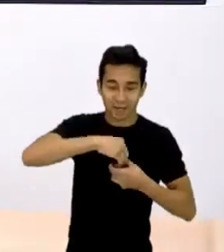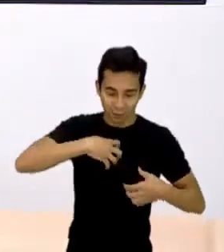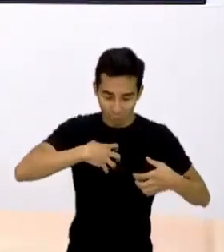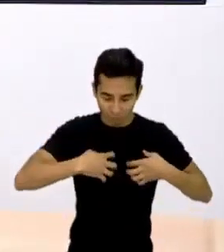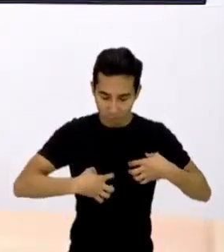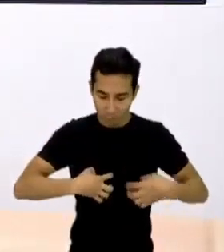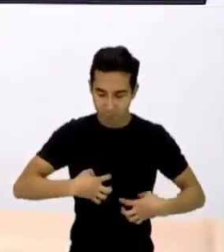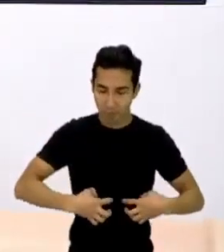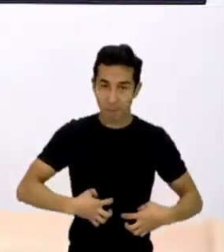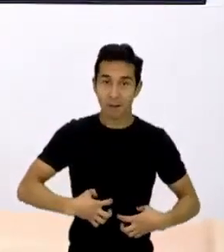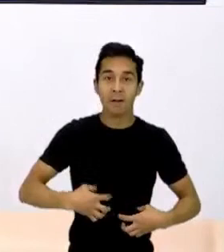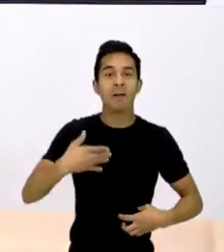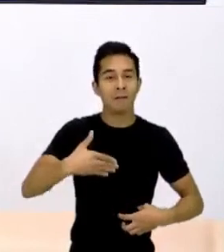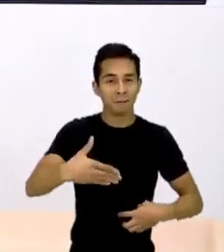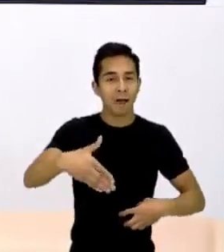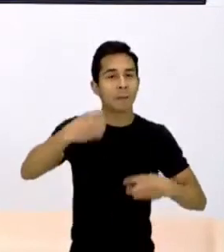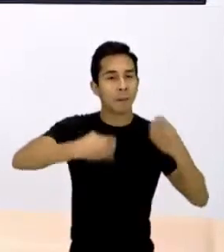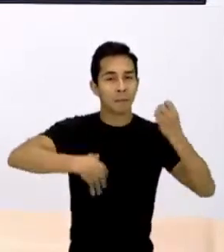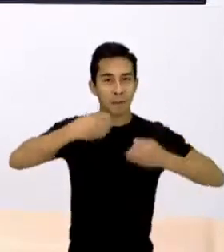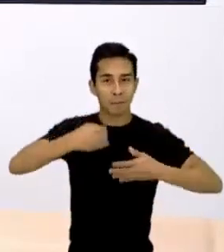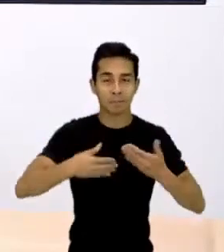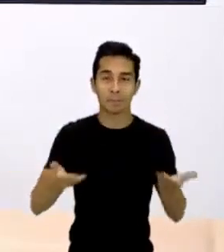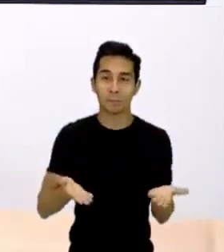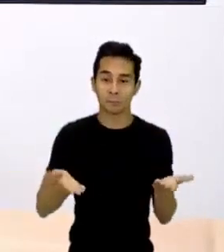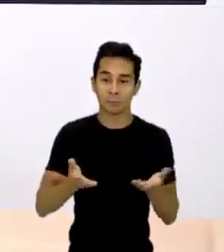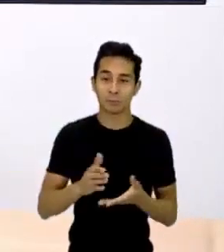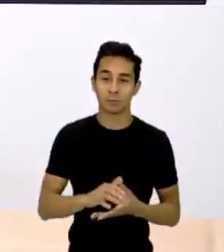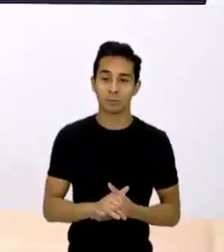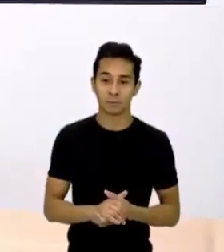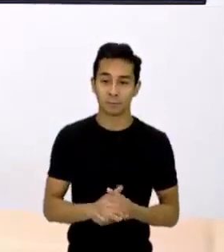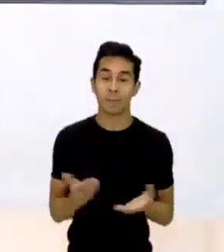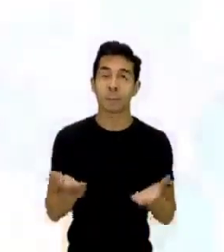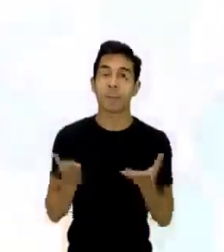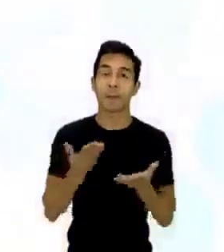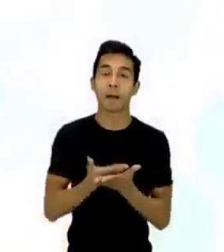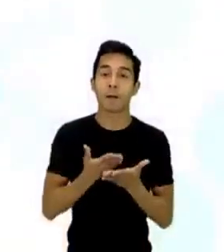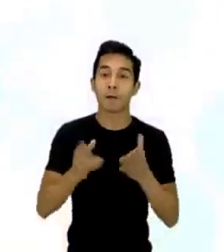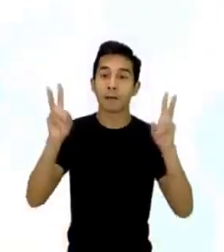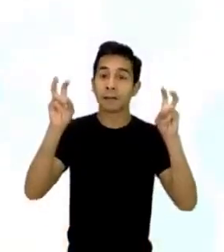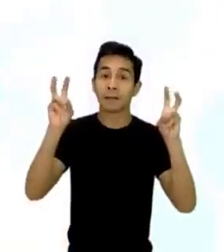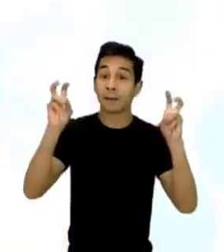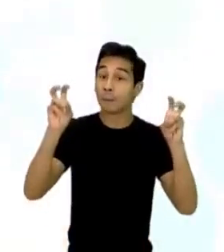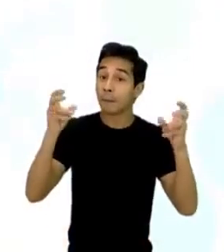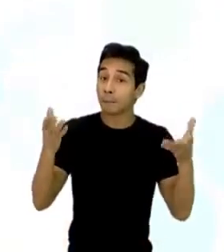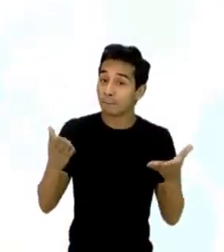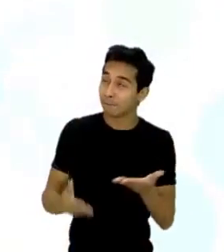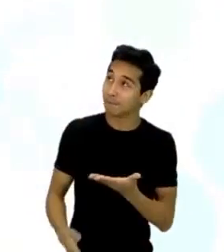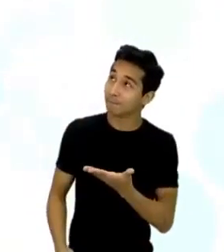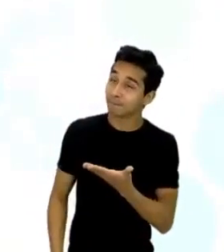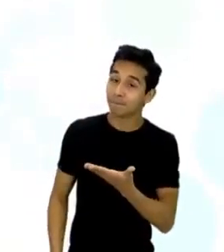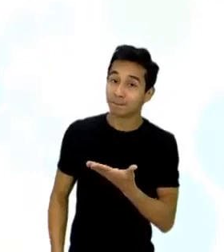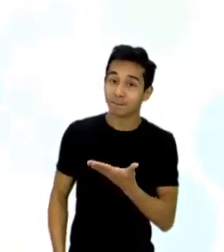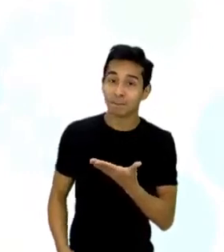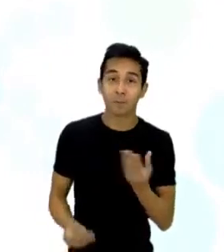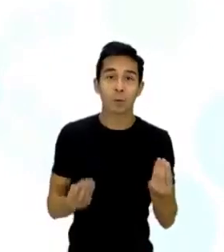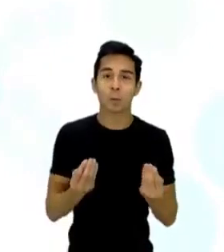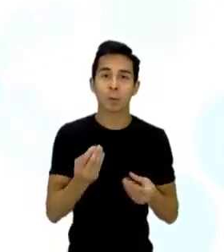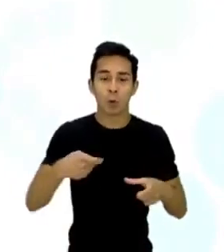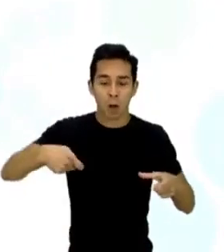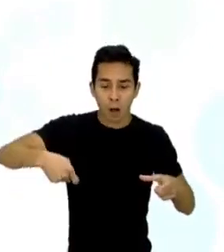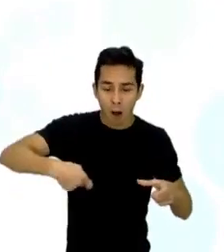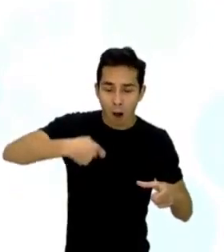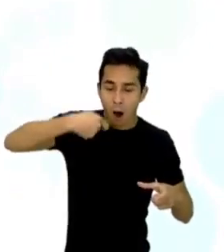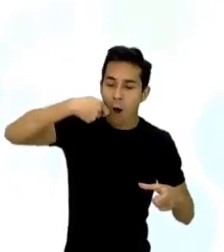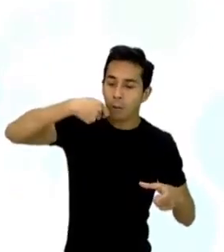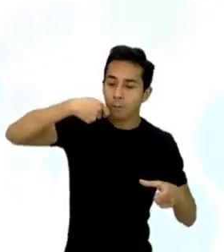tá certo? Bom, então o tema para nossa aula de hoje é qual? Qual o caminho do alimento